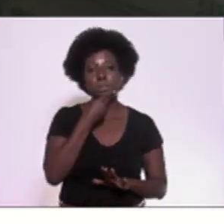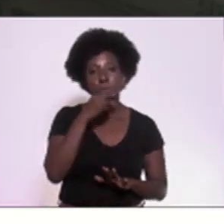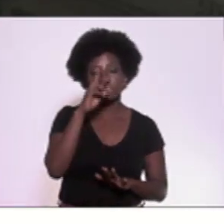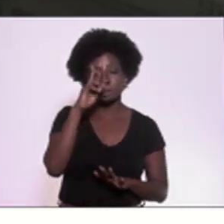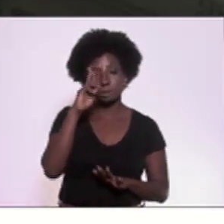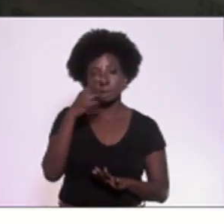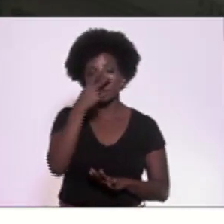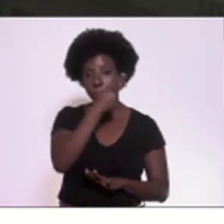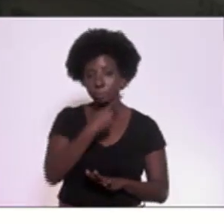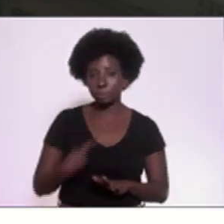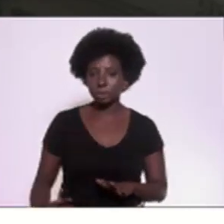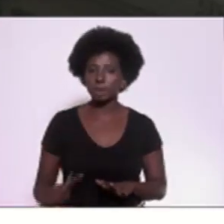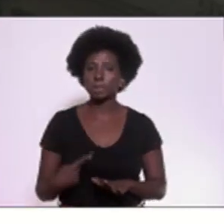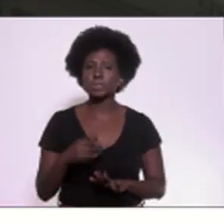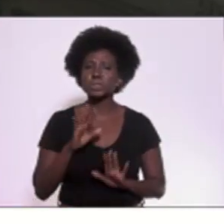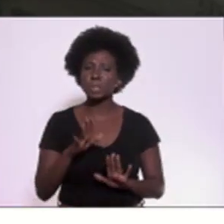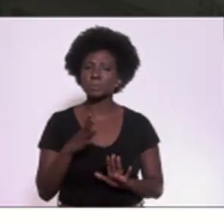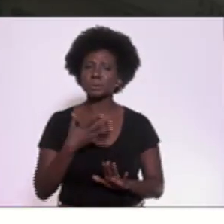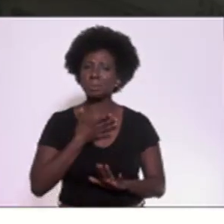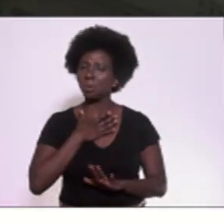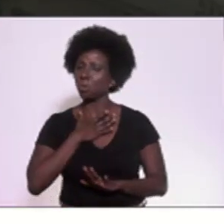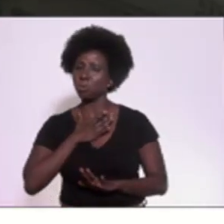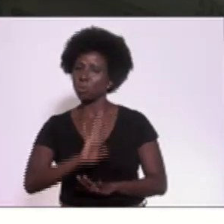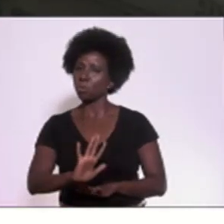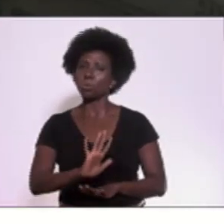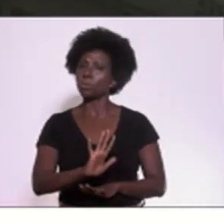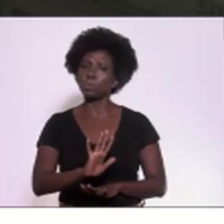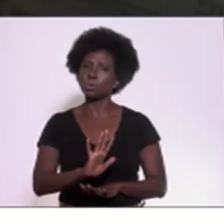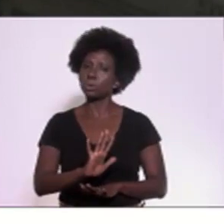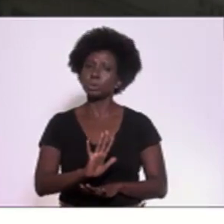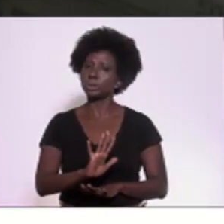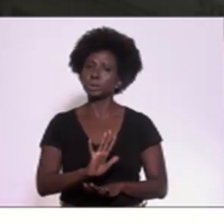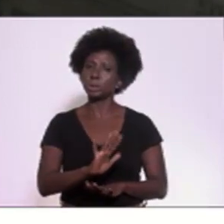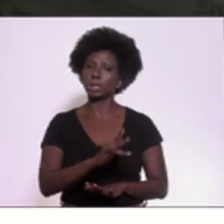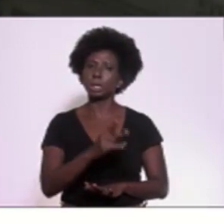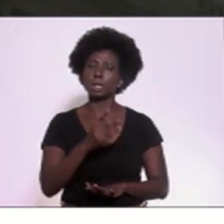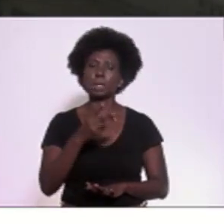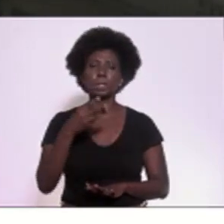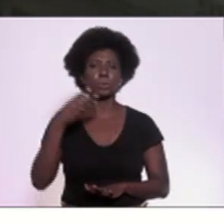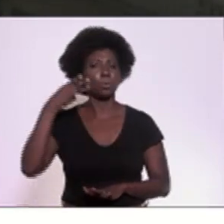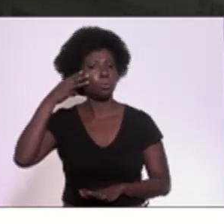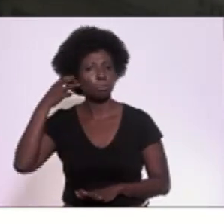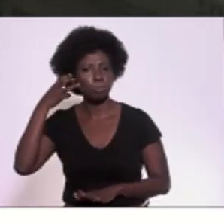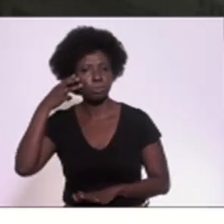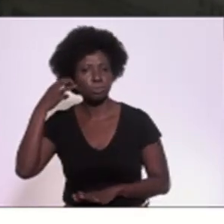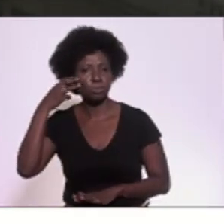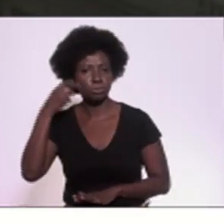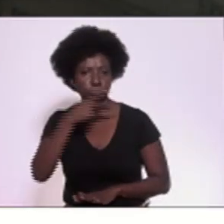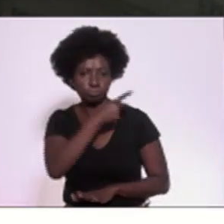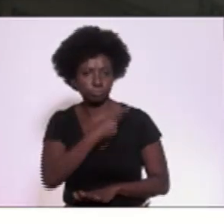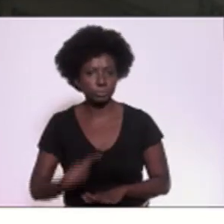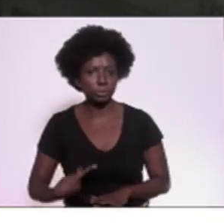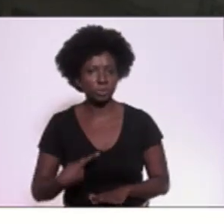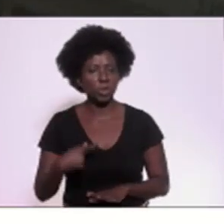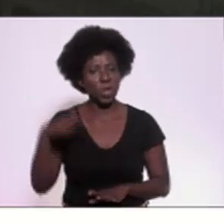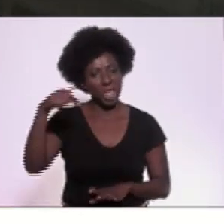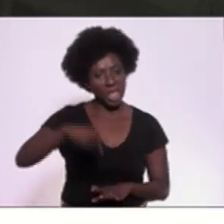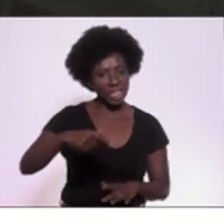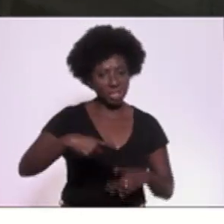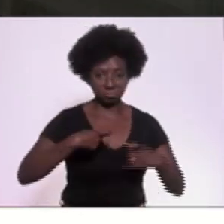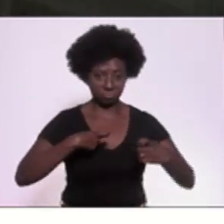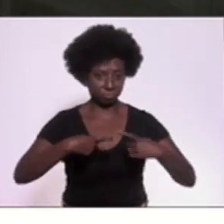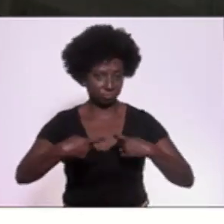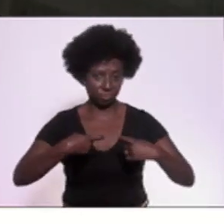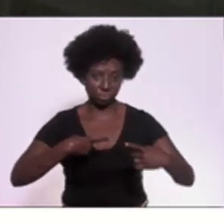registrado o meu repúdio à fala do governador do estado, que disse que no Rio de Janeiro não há tiroteios e que o